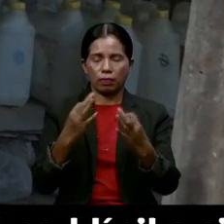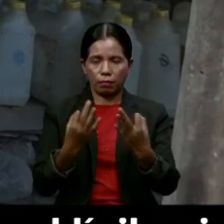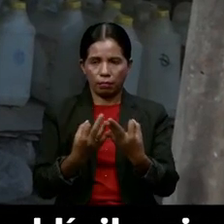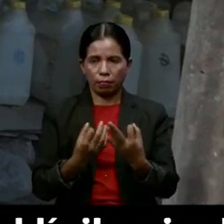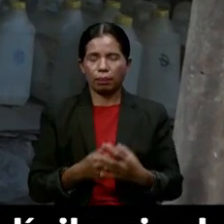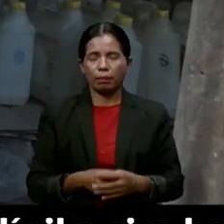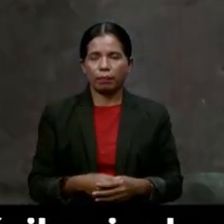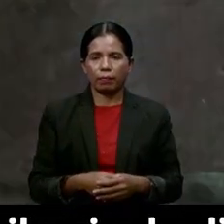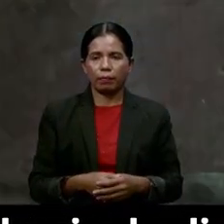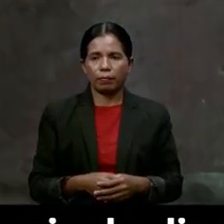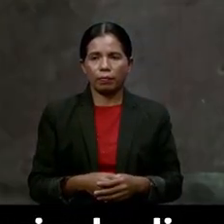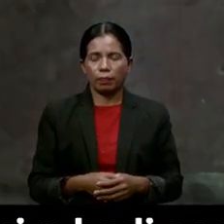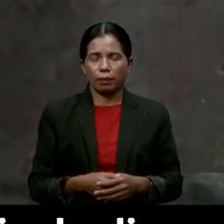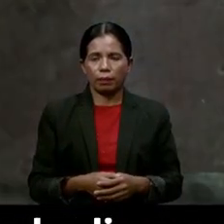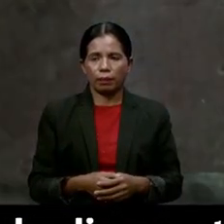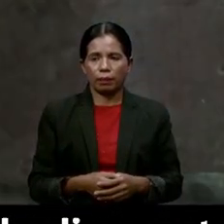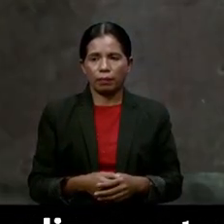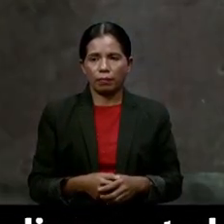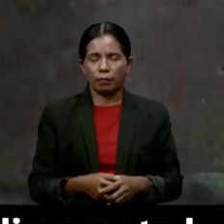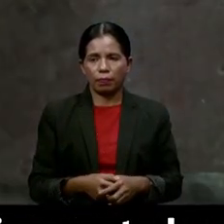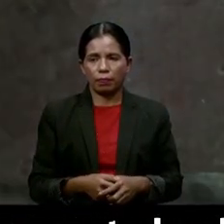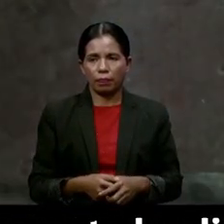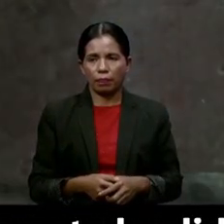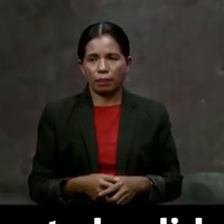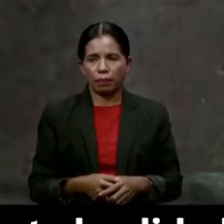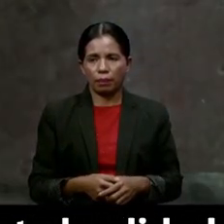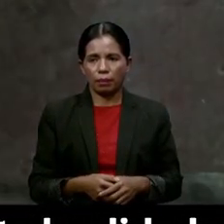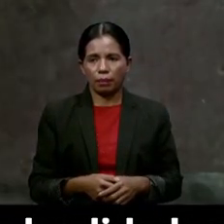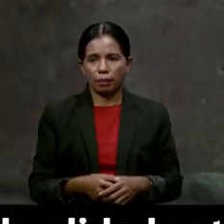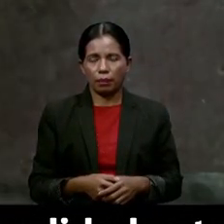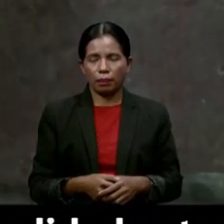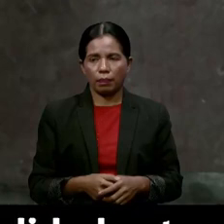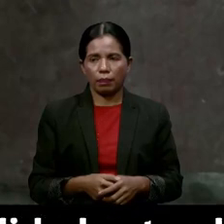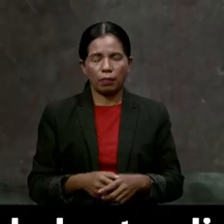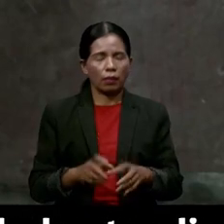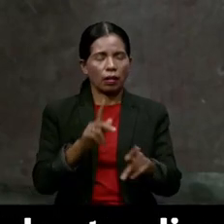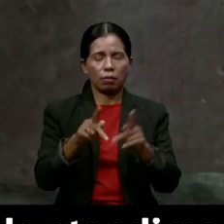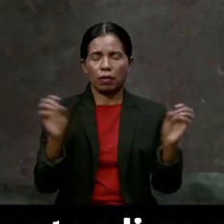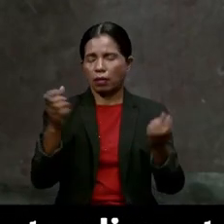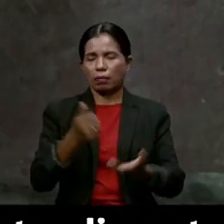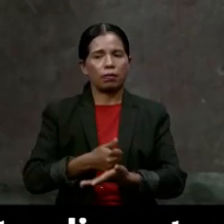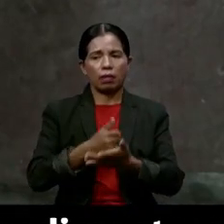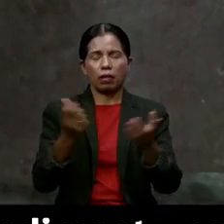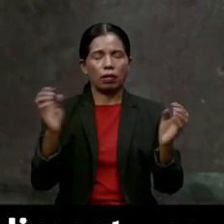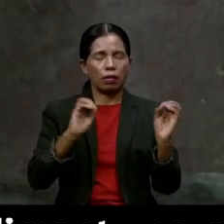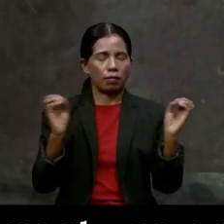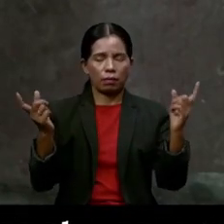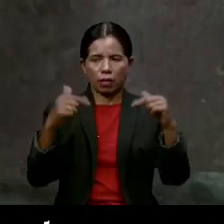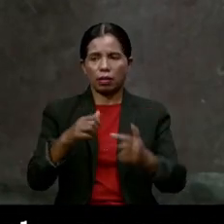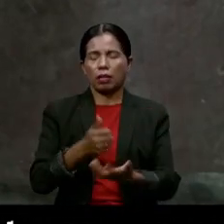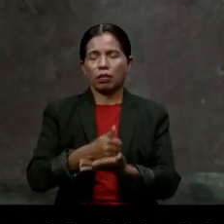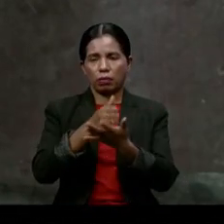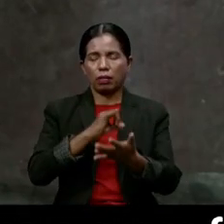Sira sira corona ira. Sira re. Are la mai. Sira la mai wan to